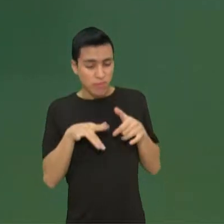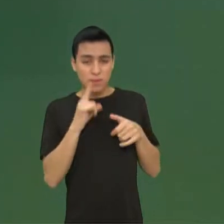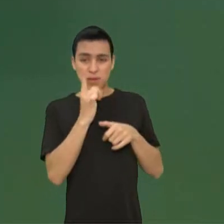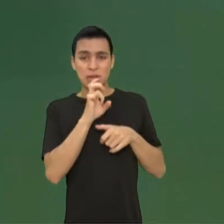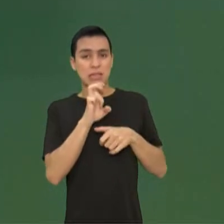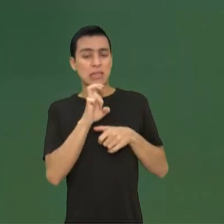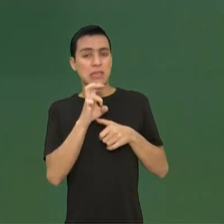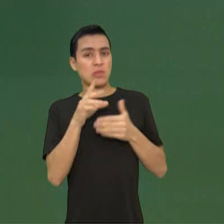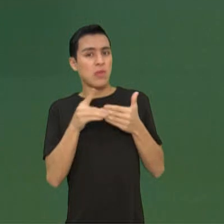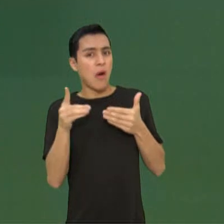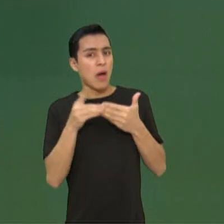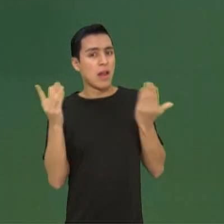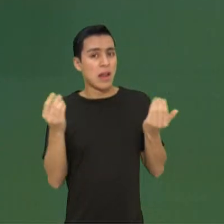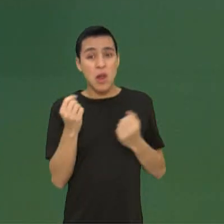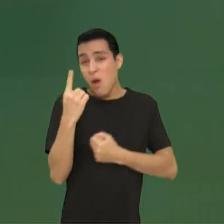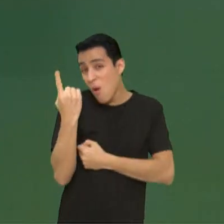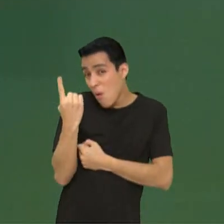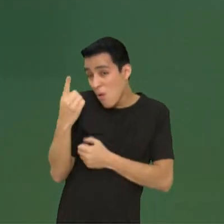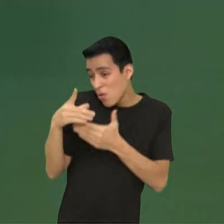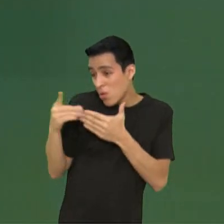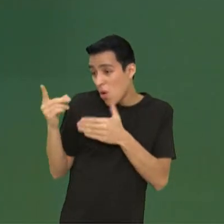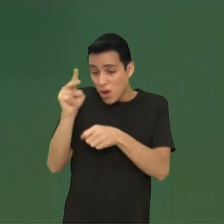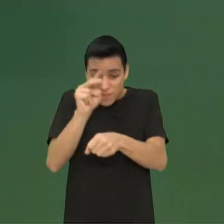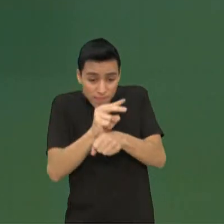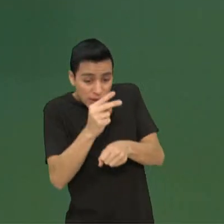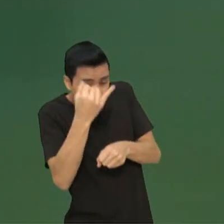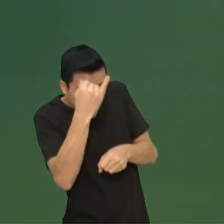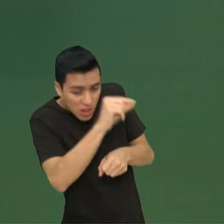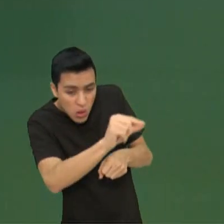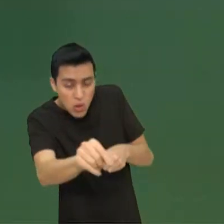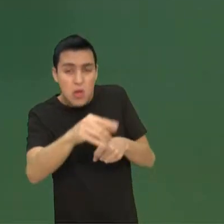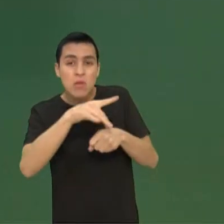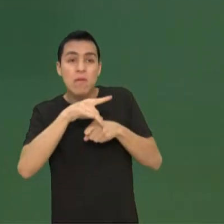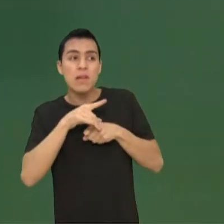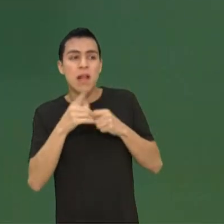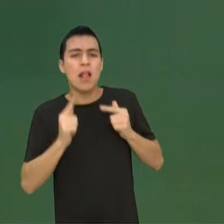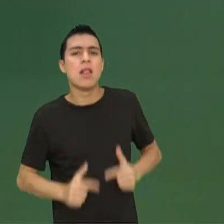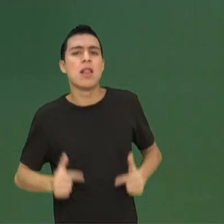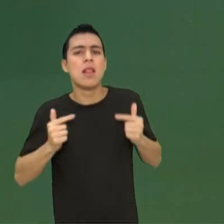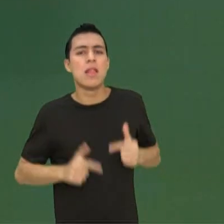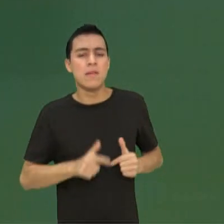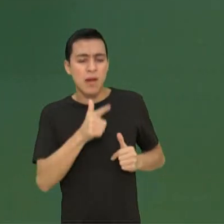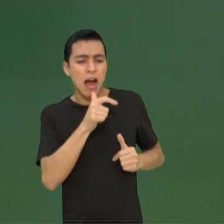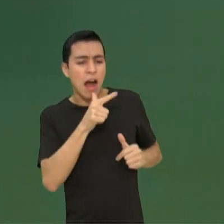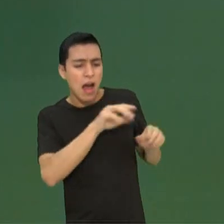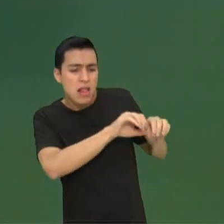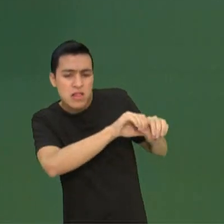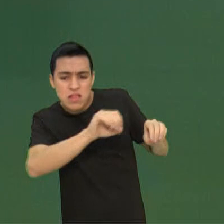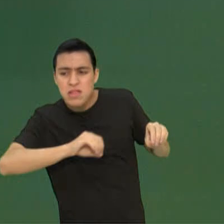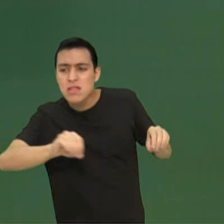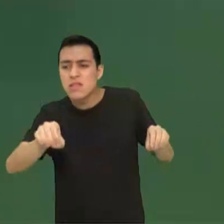história. $1 em prevenção de doenças, tratando água e tratando esgoto,